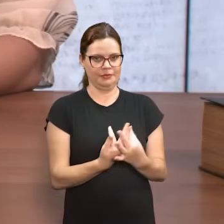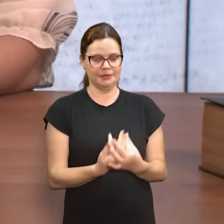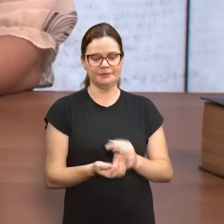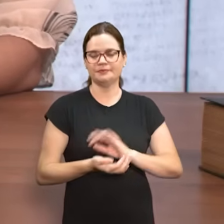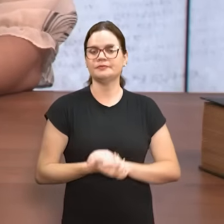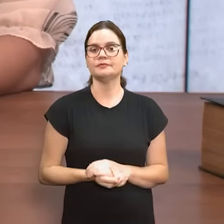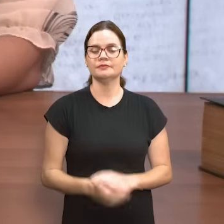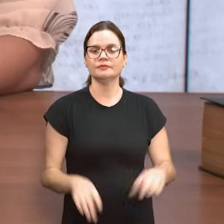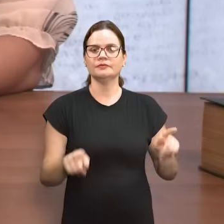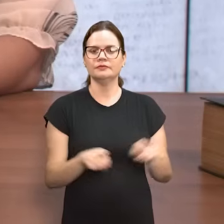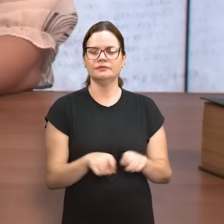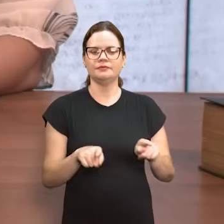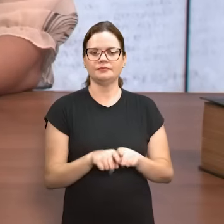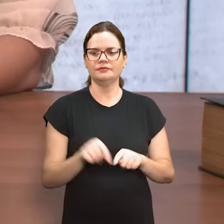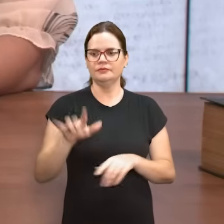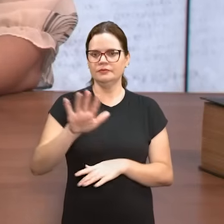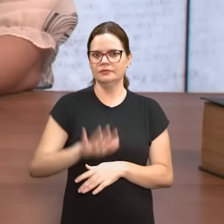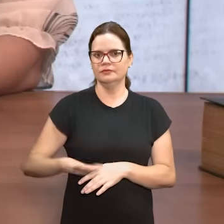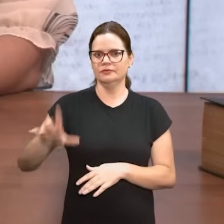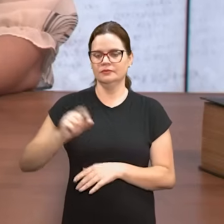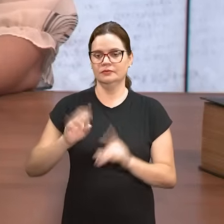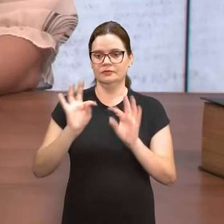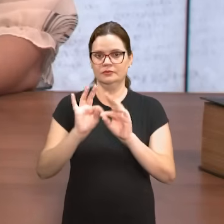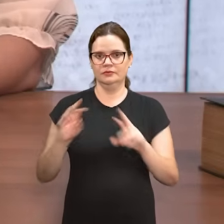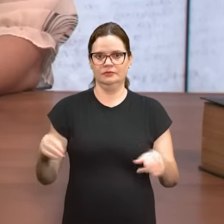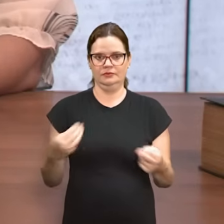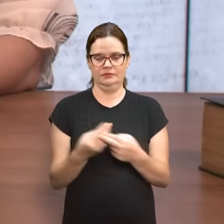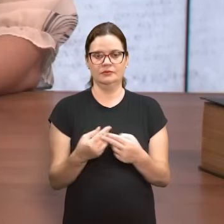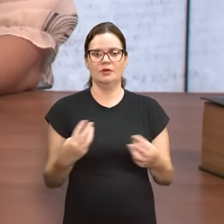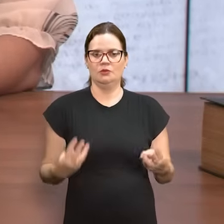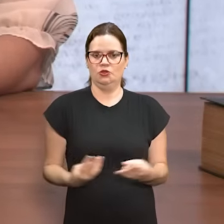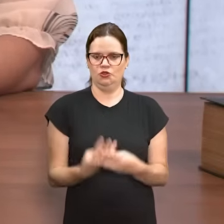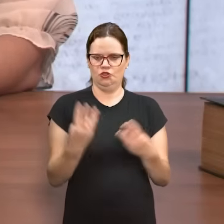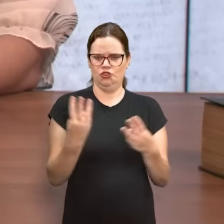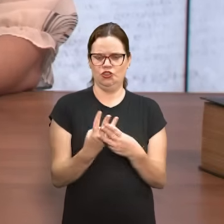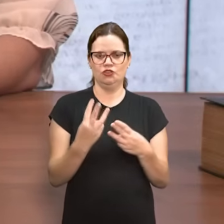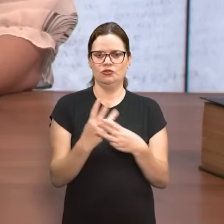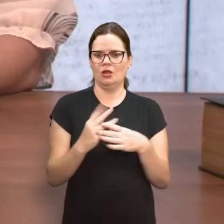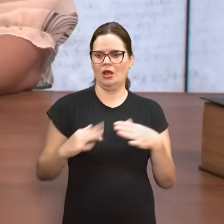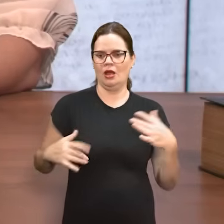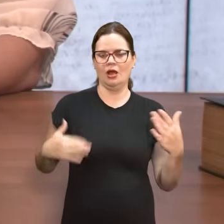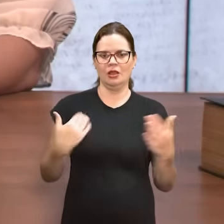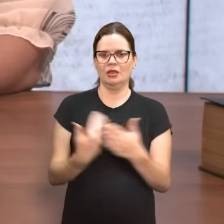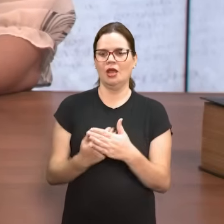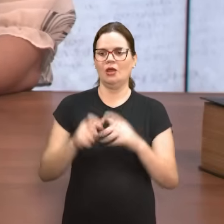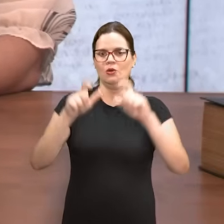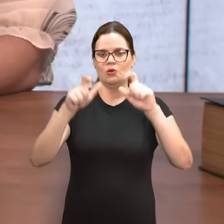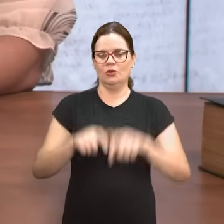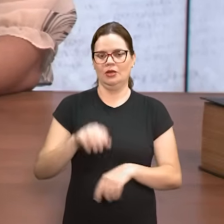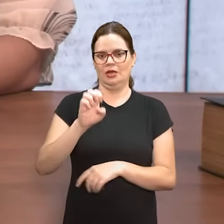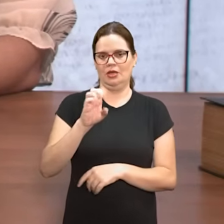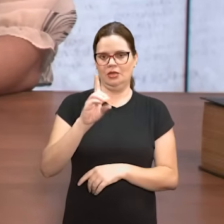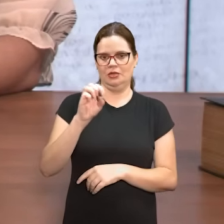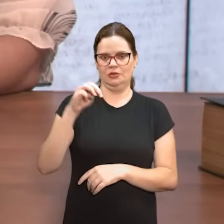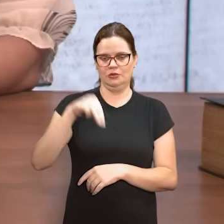pois, as cidades da extremidade da tribo dos filhos de Judá até o termo de Edom para o